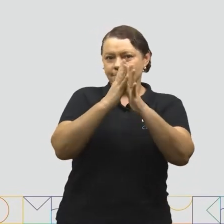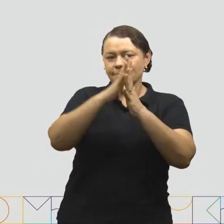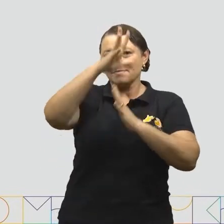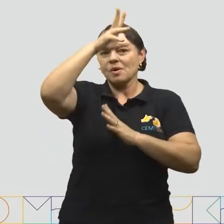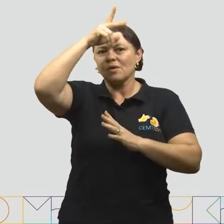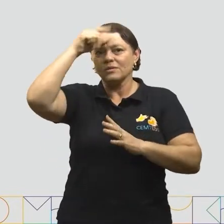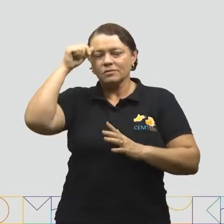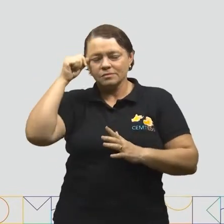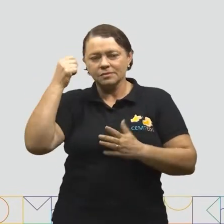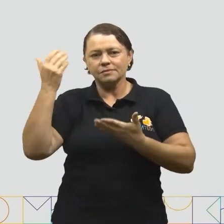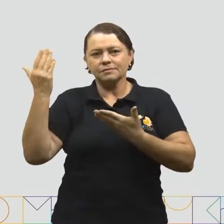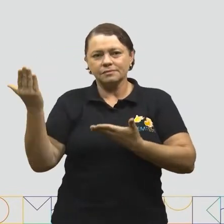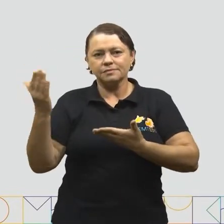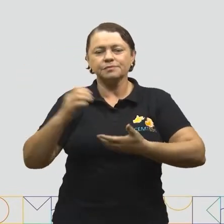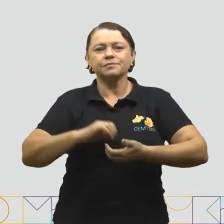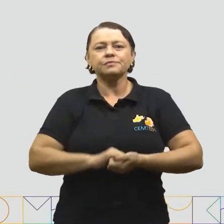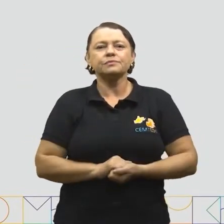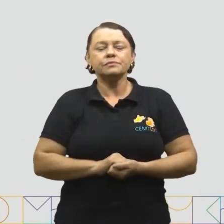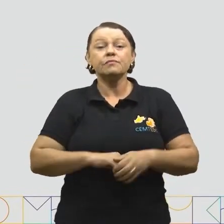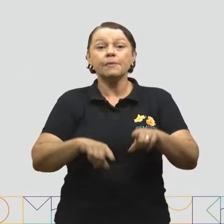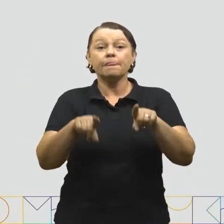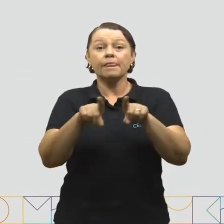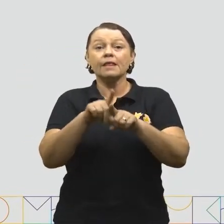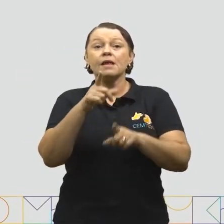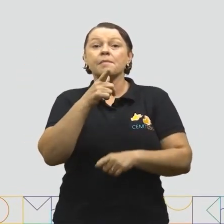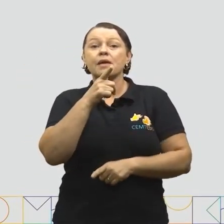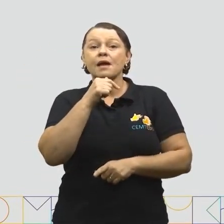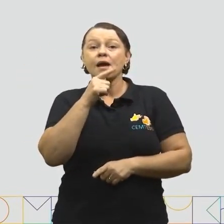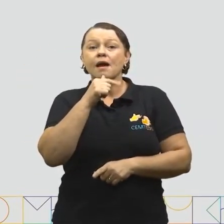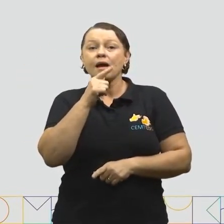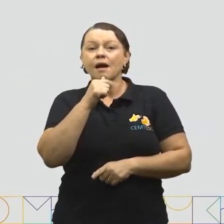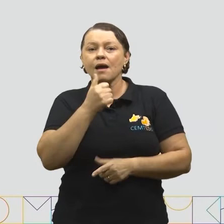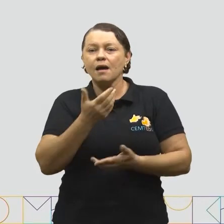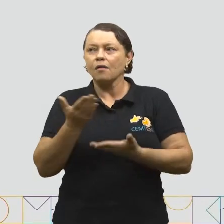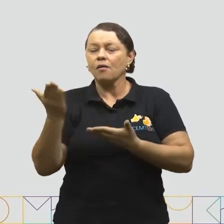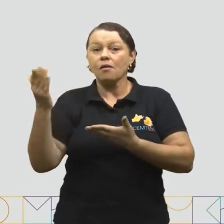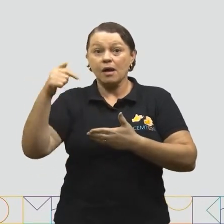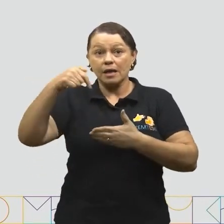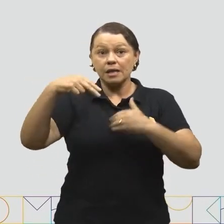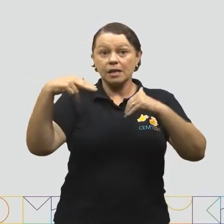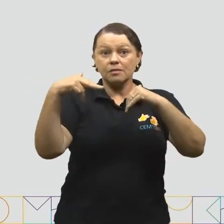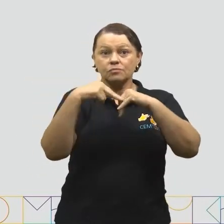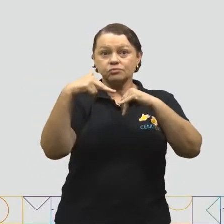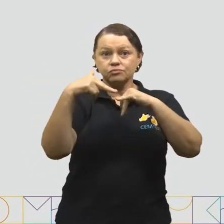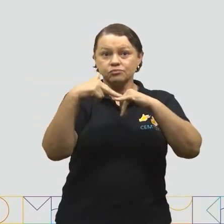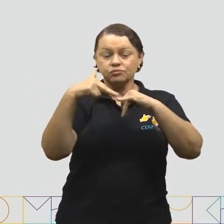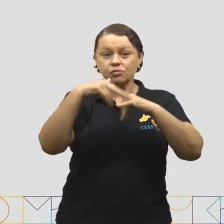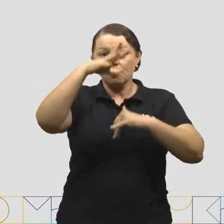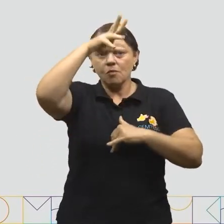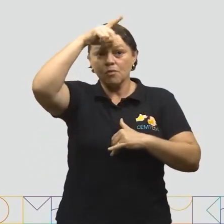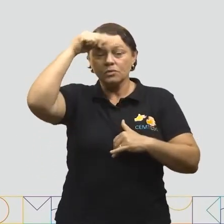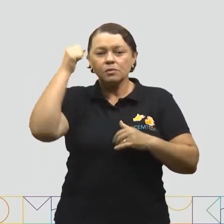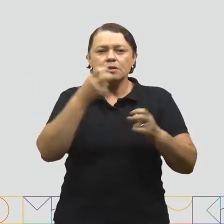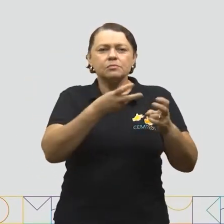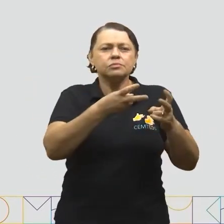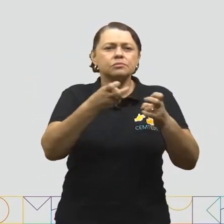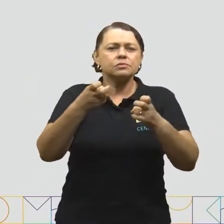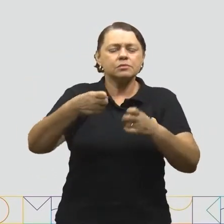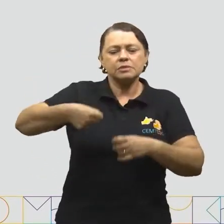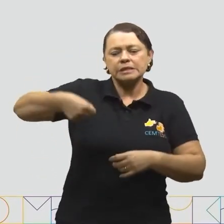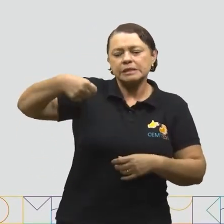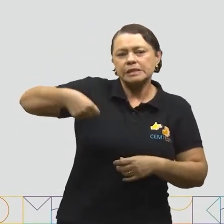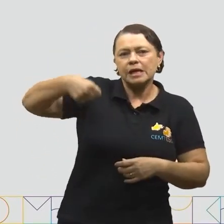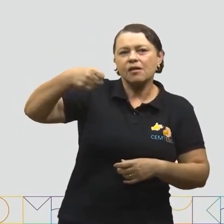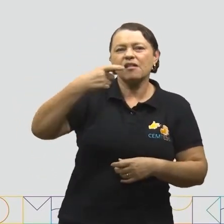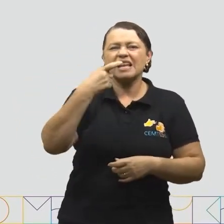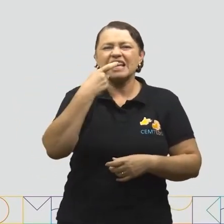2021. Na margem esquerda do Rio Negro, aqui no Porto de Manaus, observamos algumas sacolas e